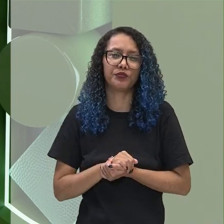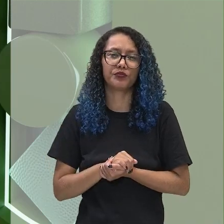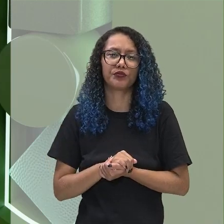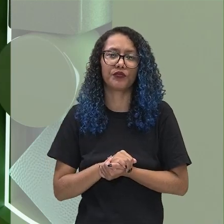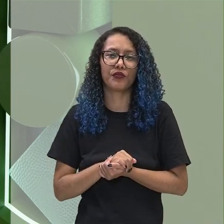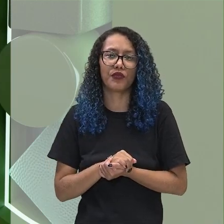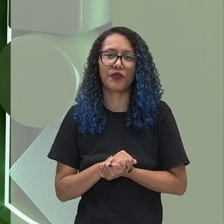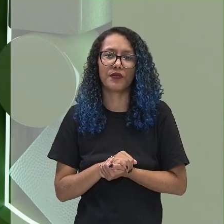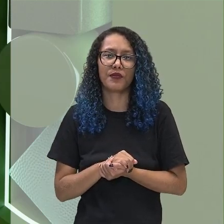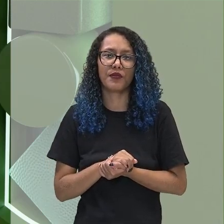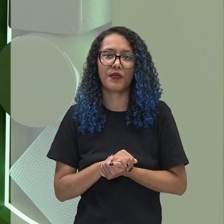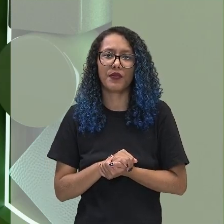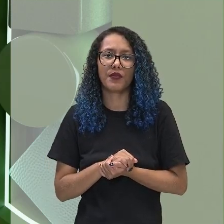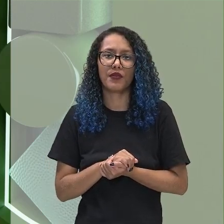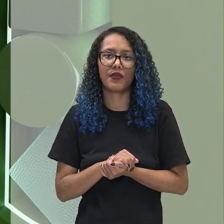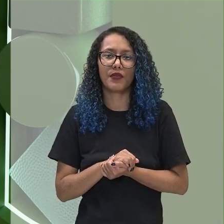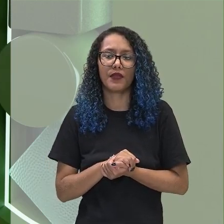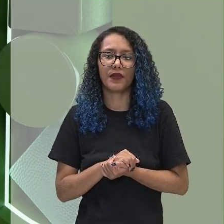as escalas